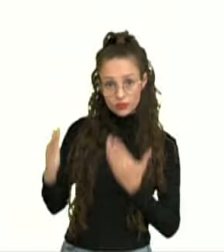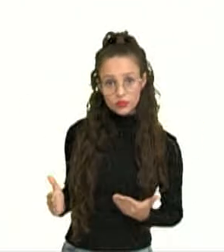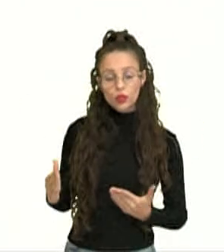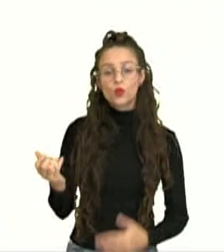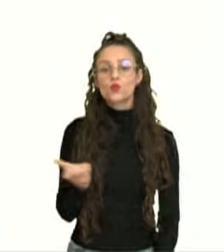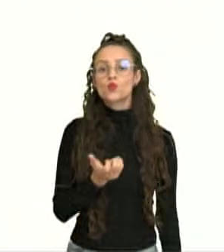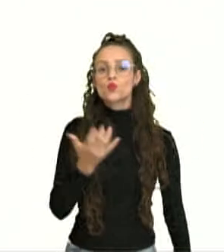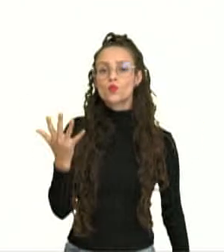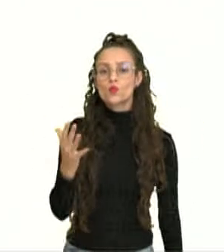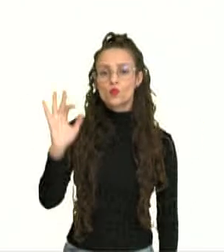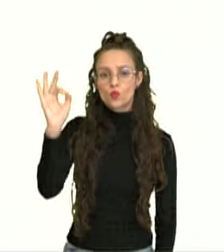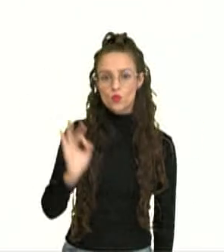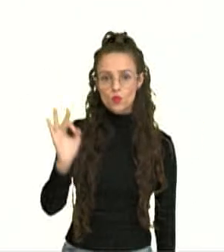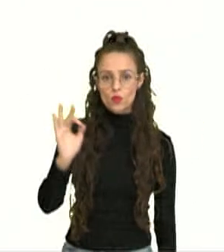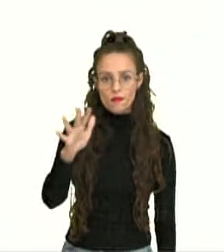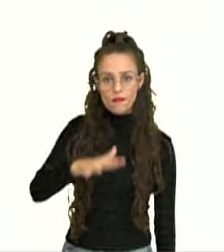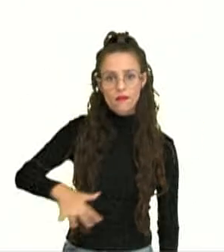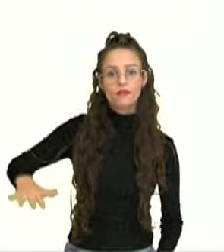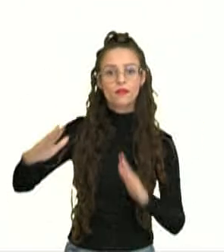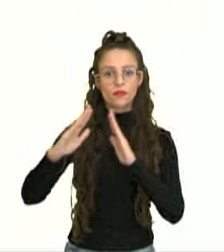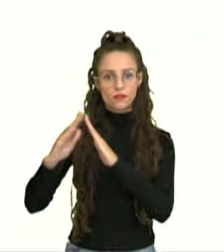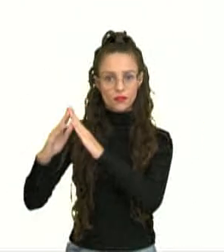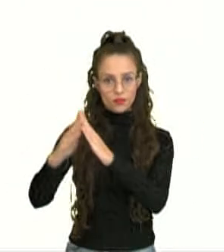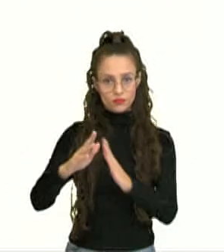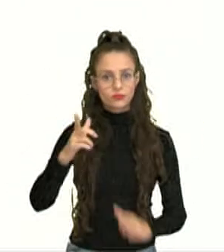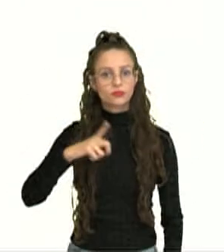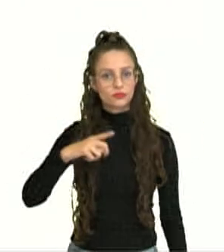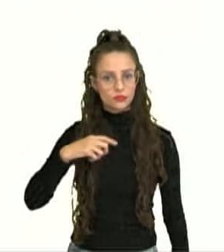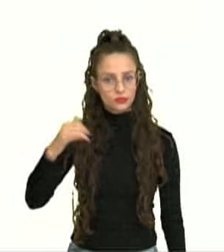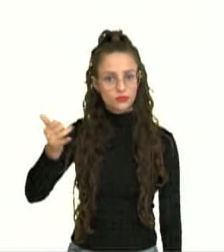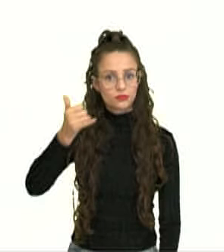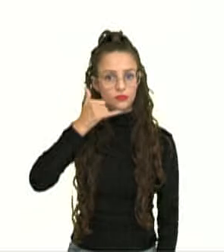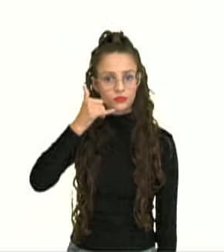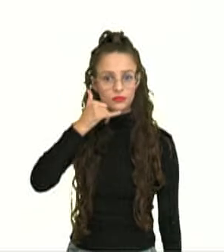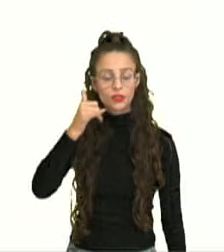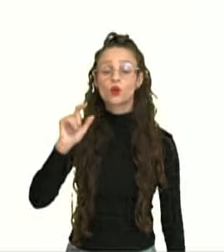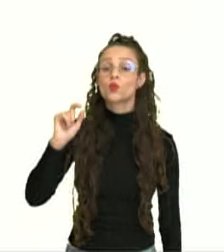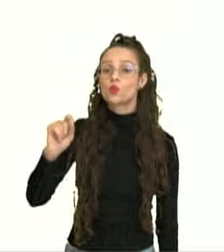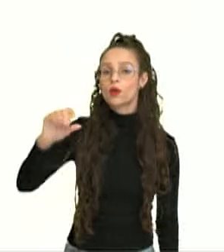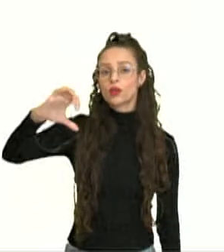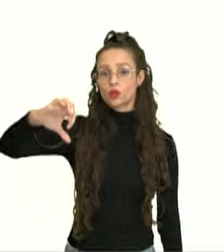parcela das residências em que havia aparelho celular alcançou